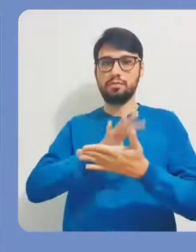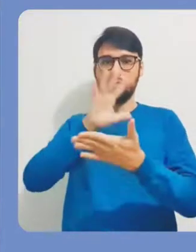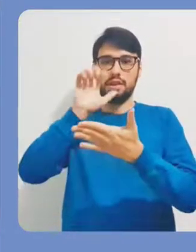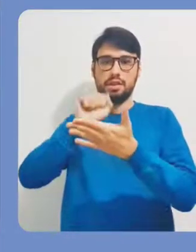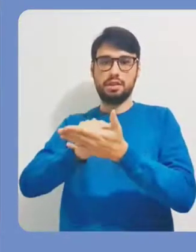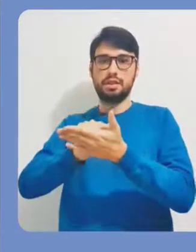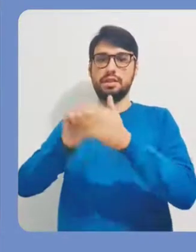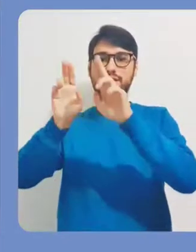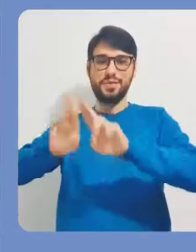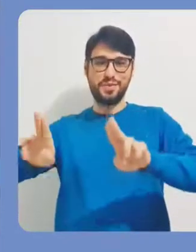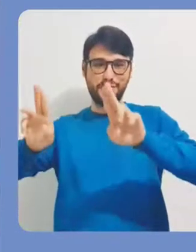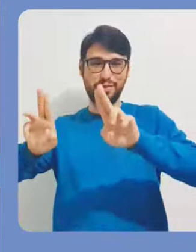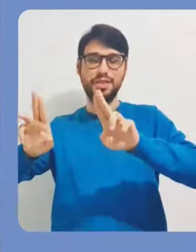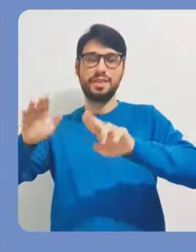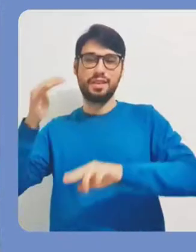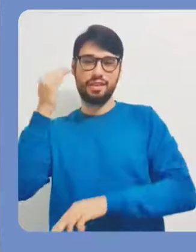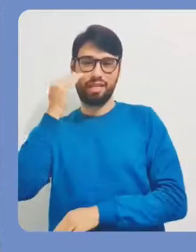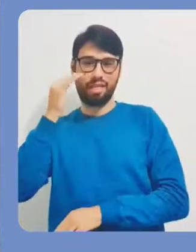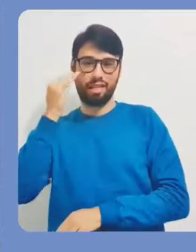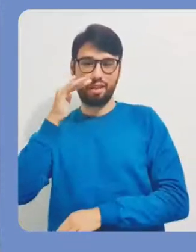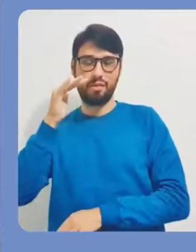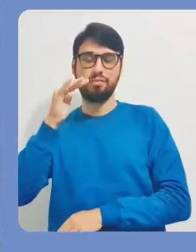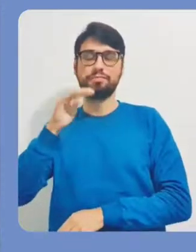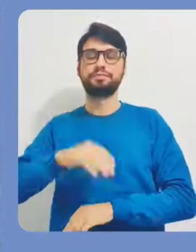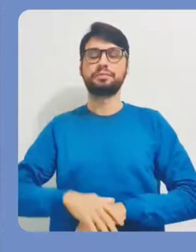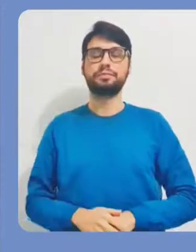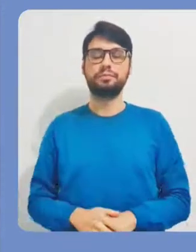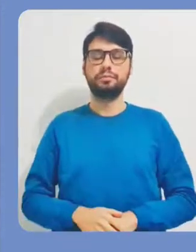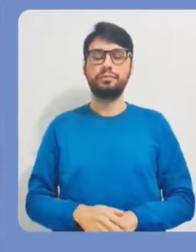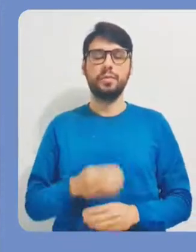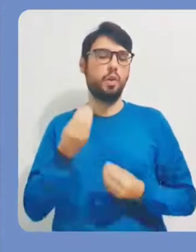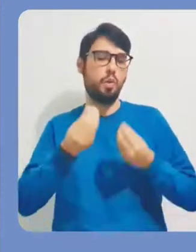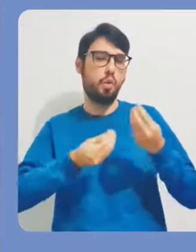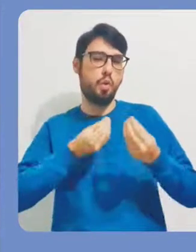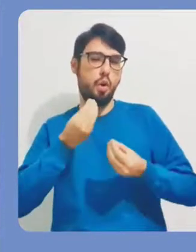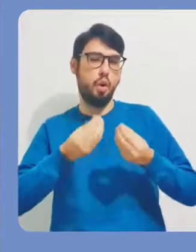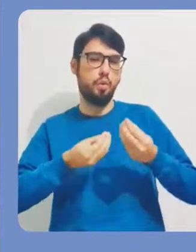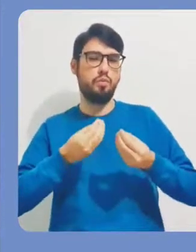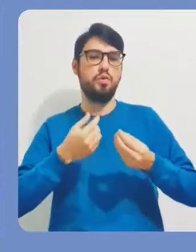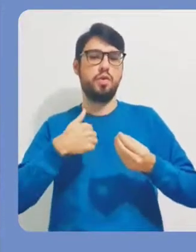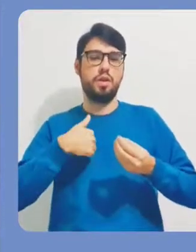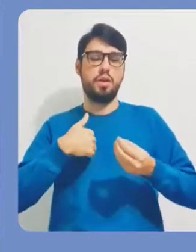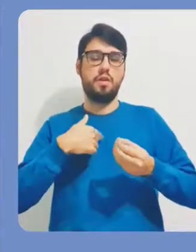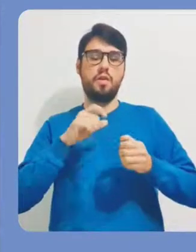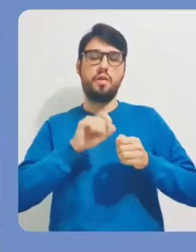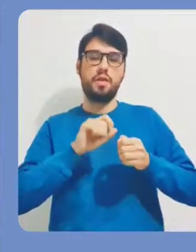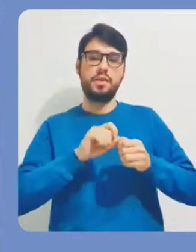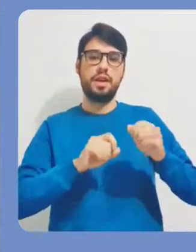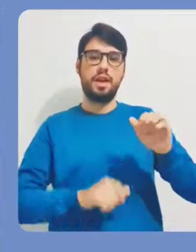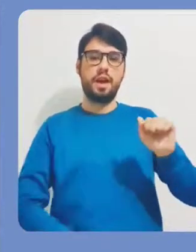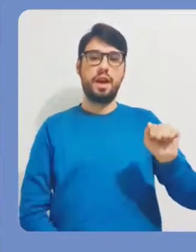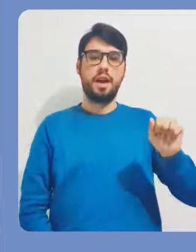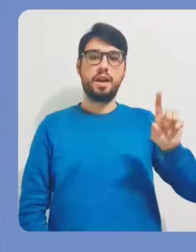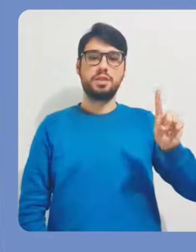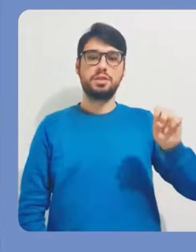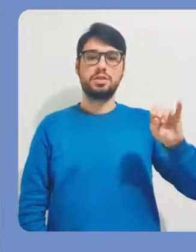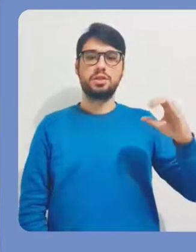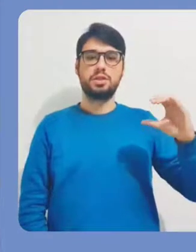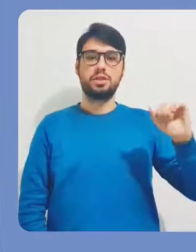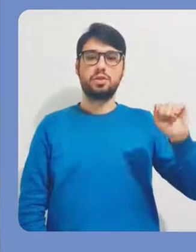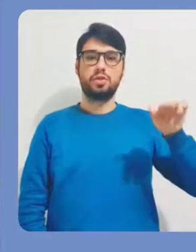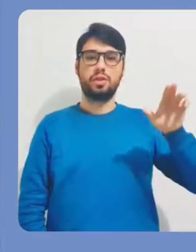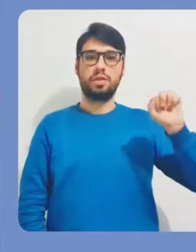de inscrições UFSC. Então, para adicionar um link de acesso ao sistema de inscrições UFSC, que vai